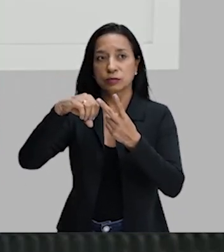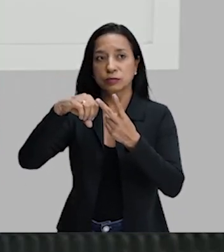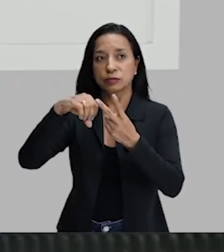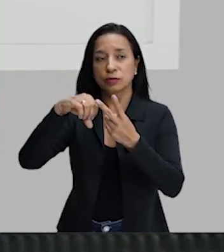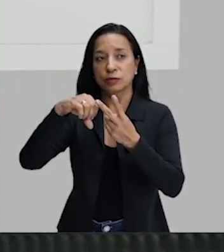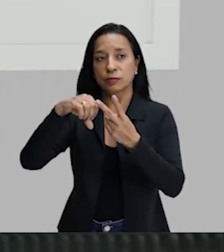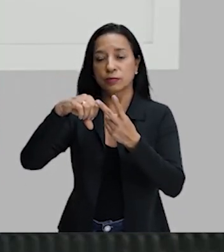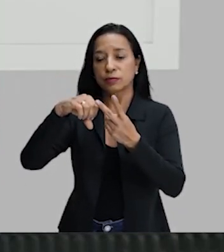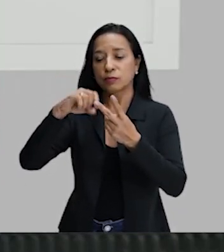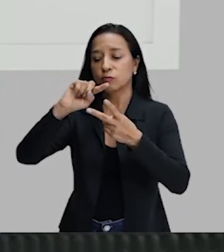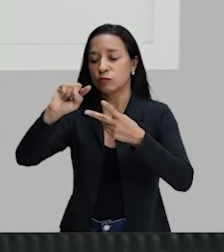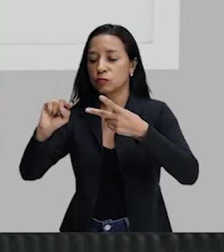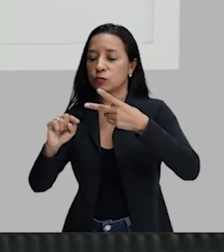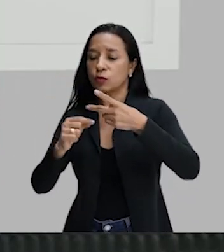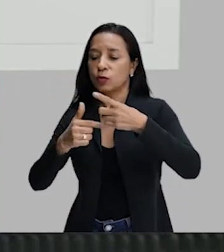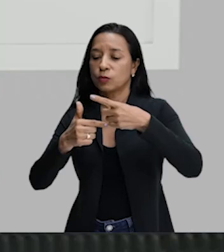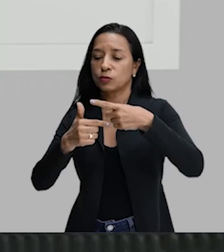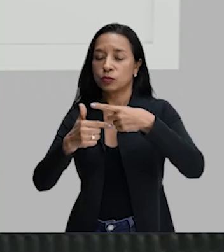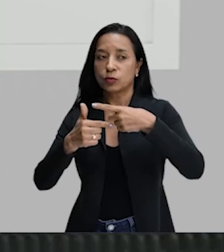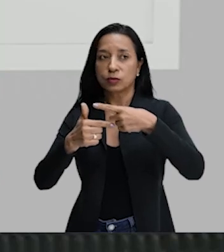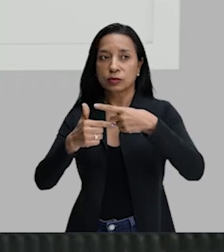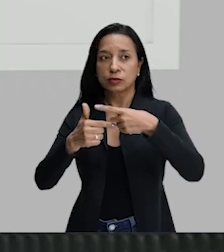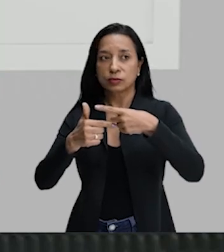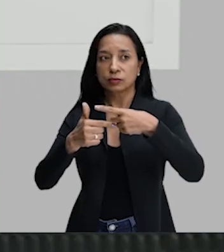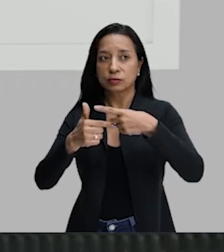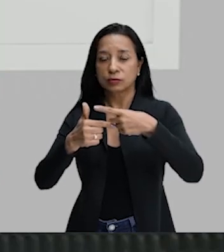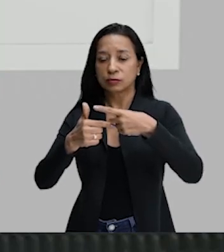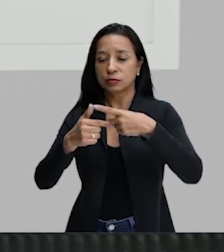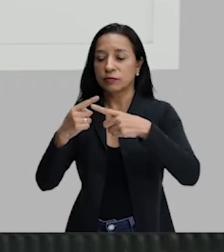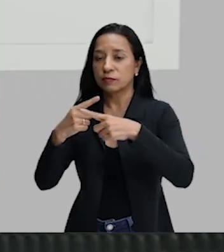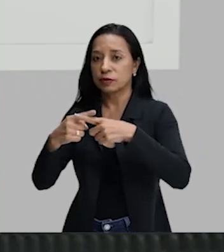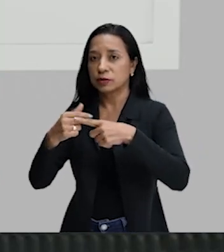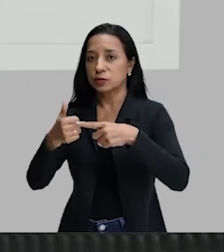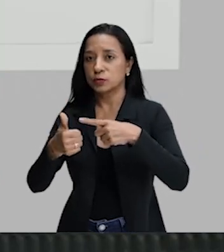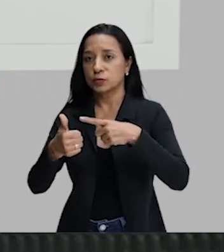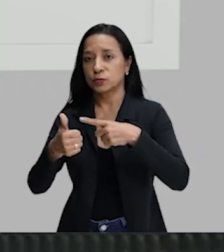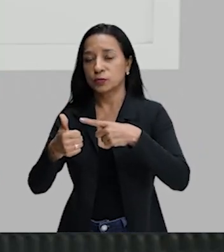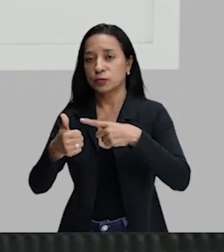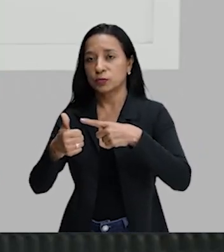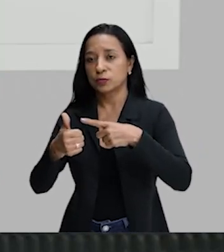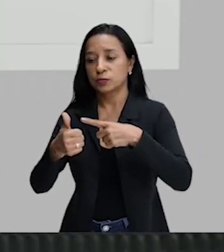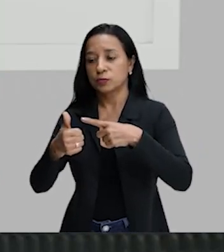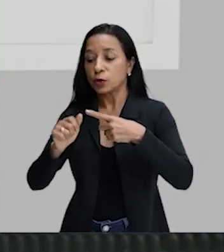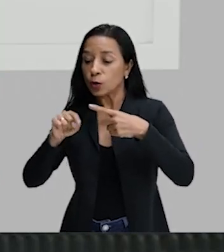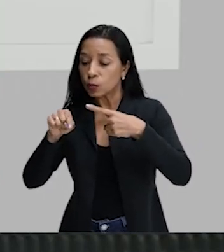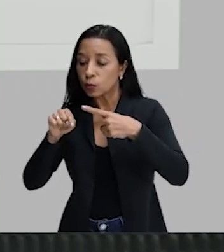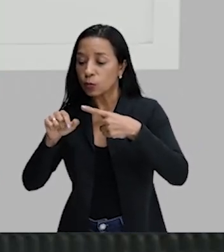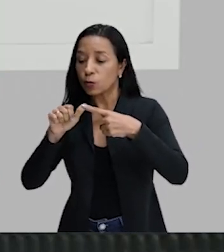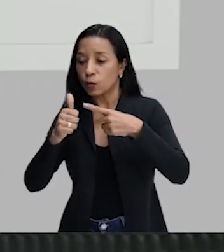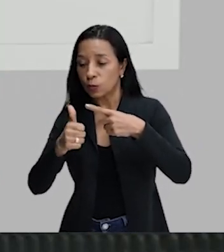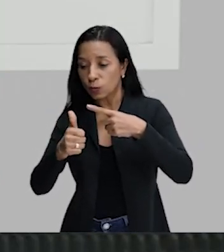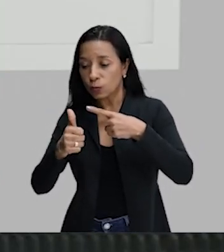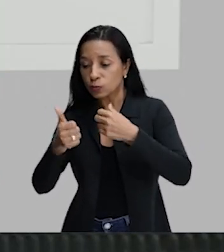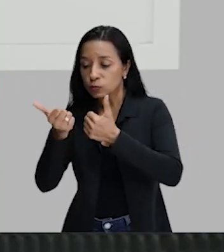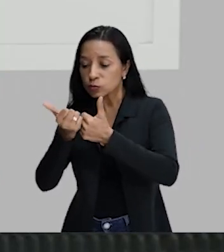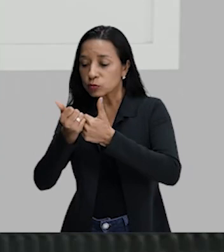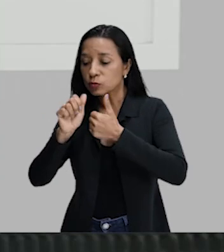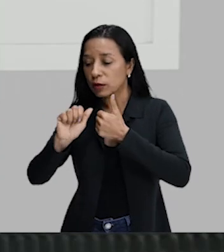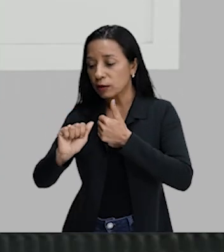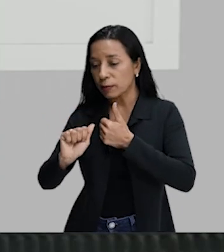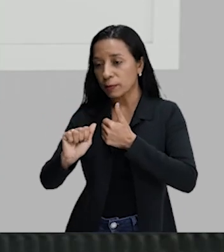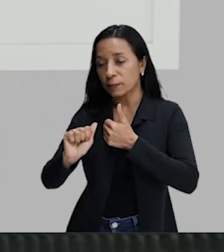sobre 2 multiplicado por A, que é 1. Né? Então, nós temos que x vai ser